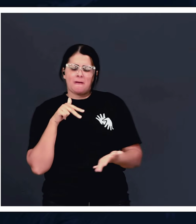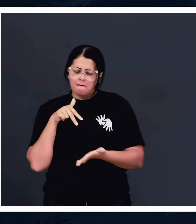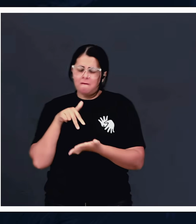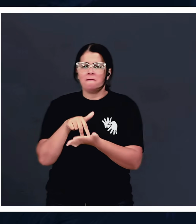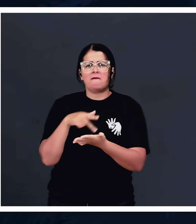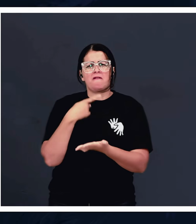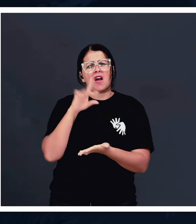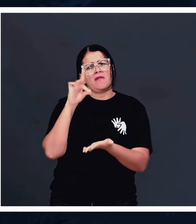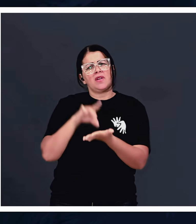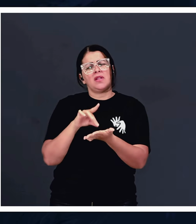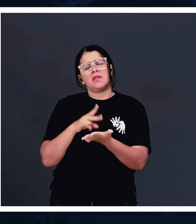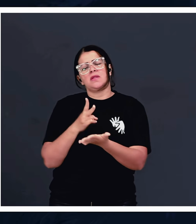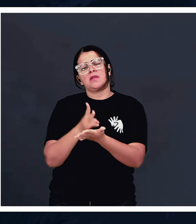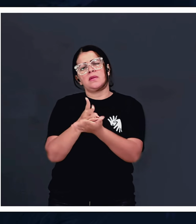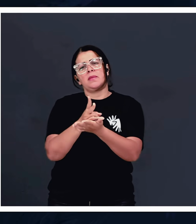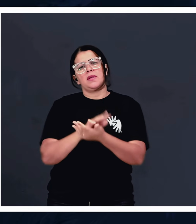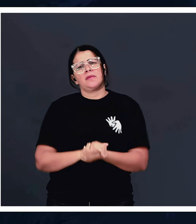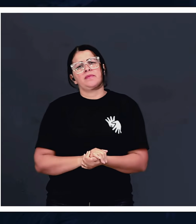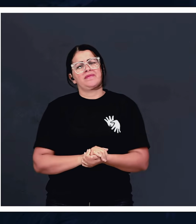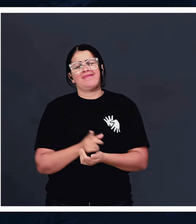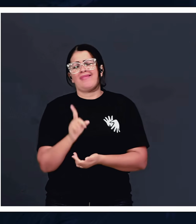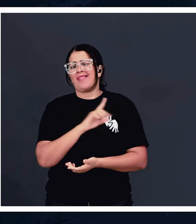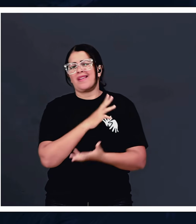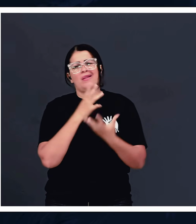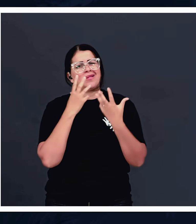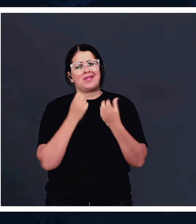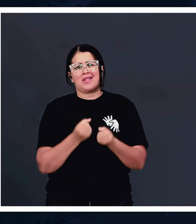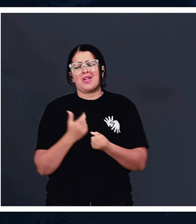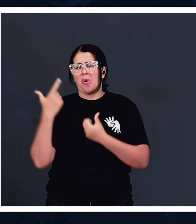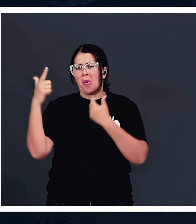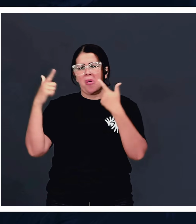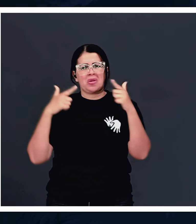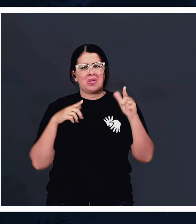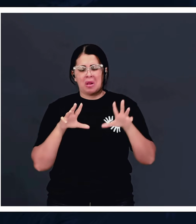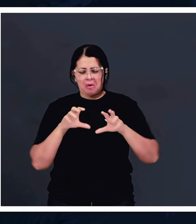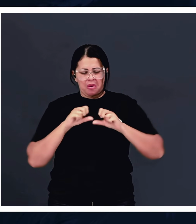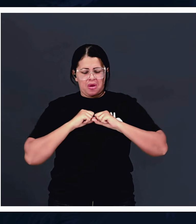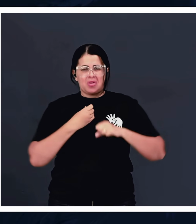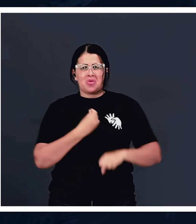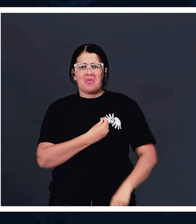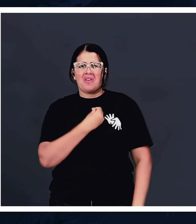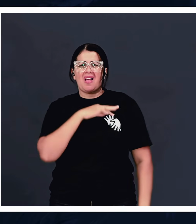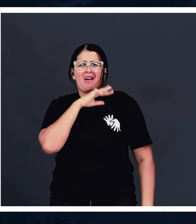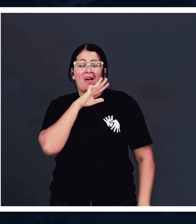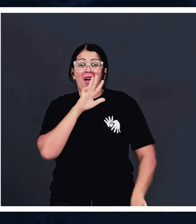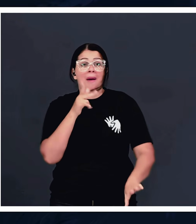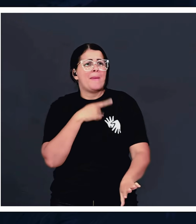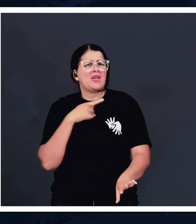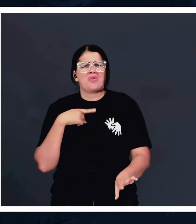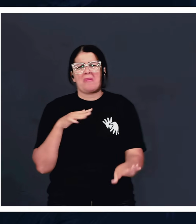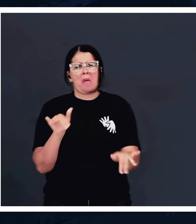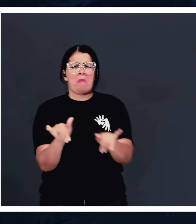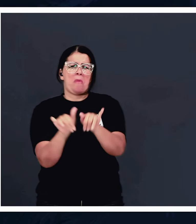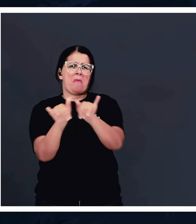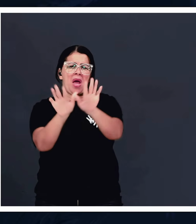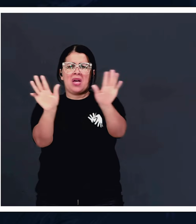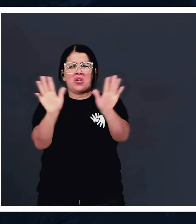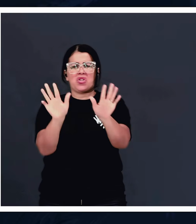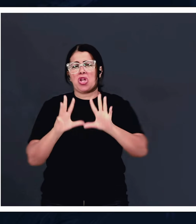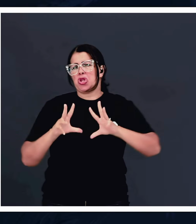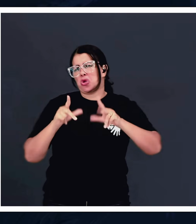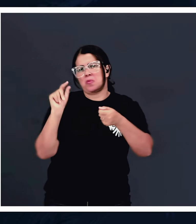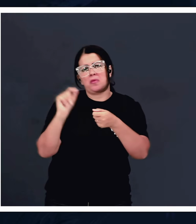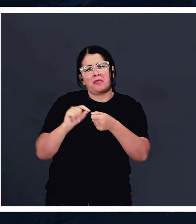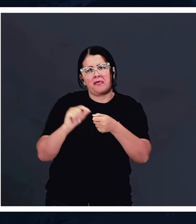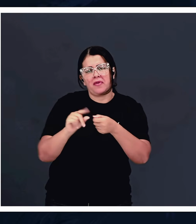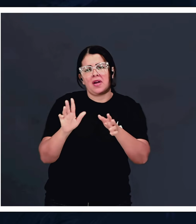extremista nisso. Não aceite ofertas que irão contaminar a sua vida. Pastor, mas é uma besteira. Todo mundo